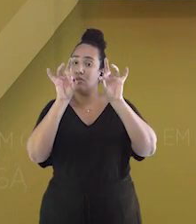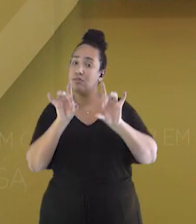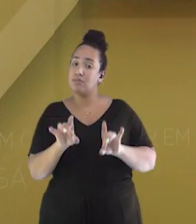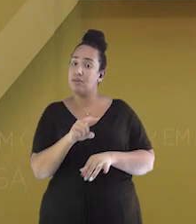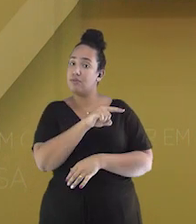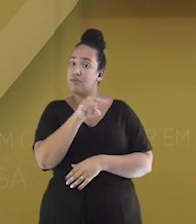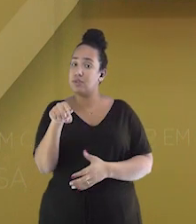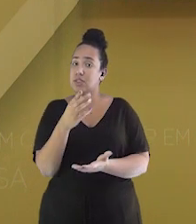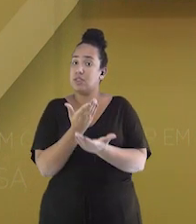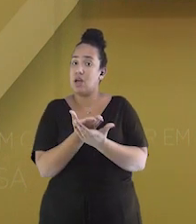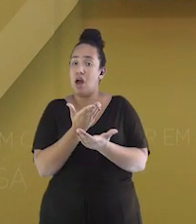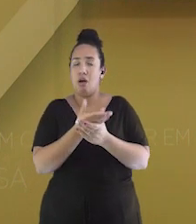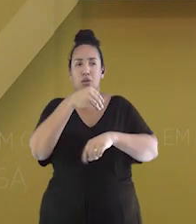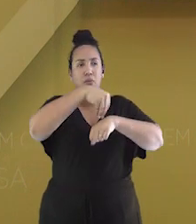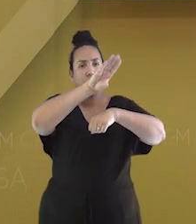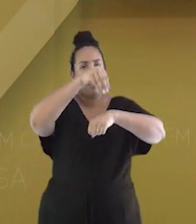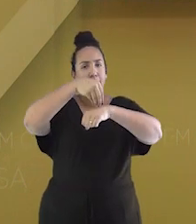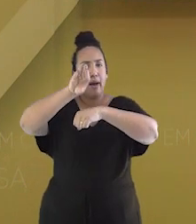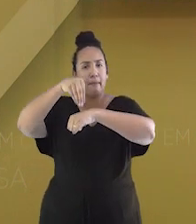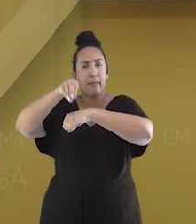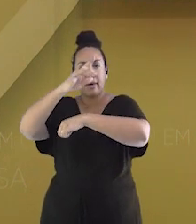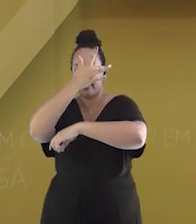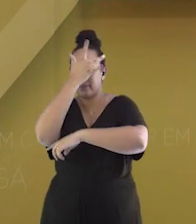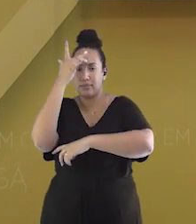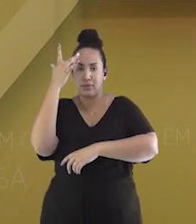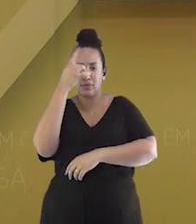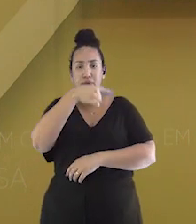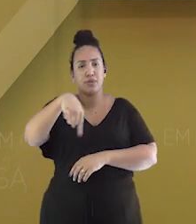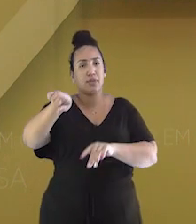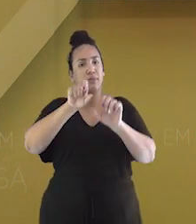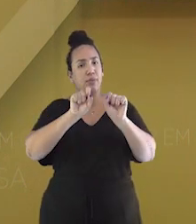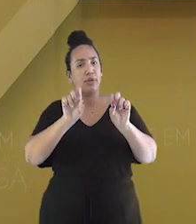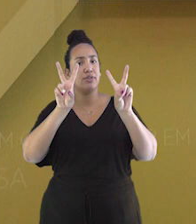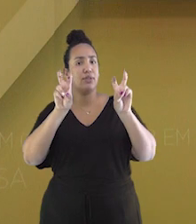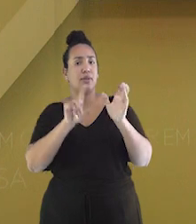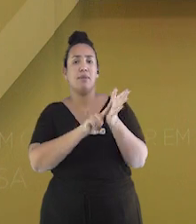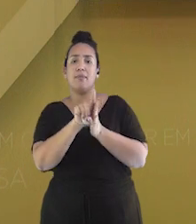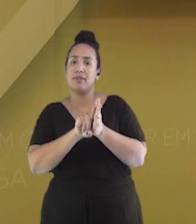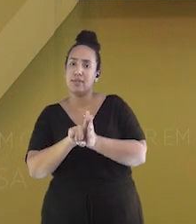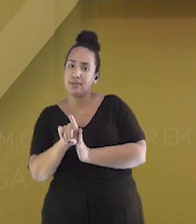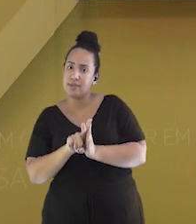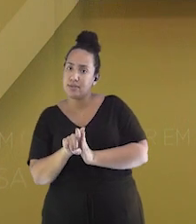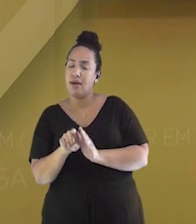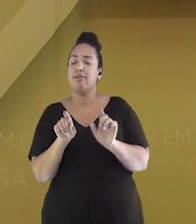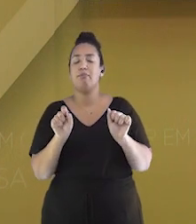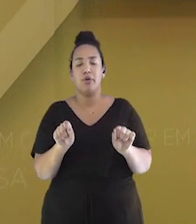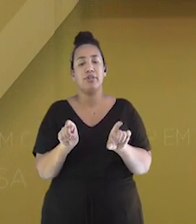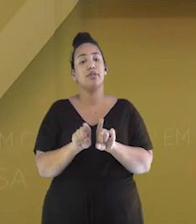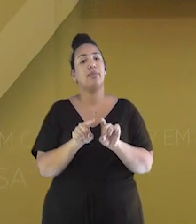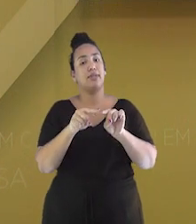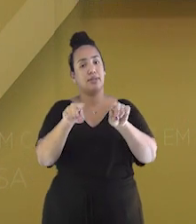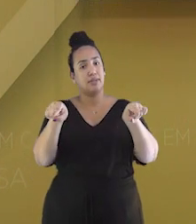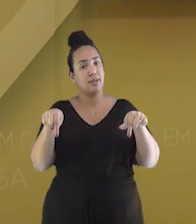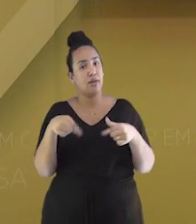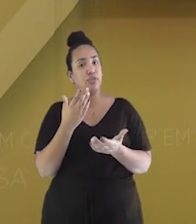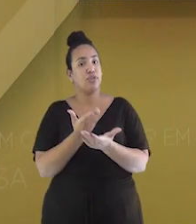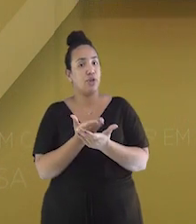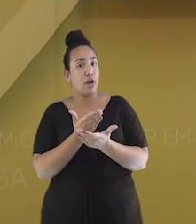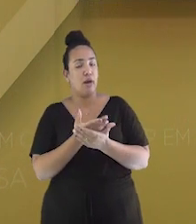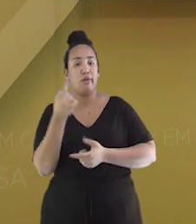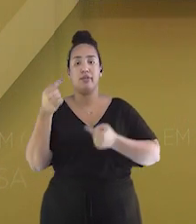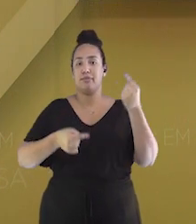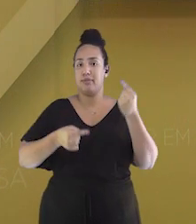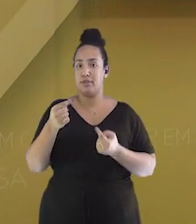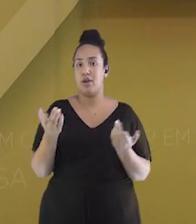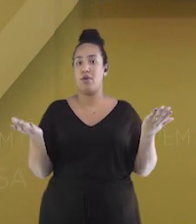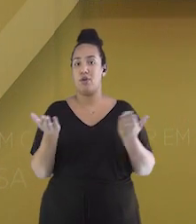essa aula com o máximo de pessoas que puder. Pesquise mais sobre o assunto, leve esse tema para a sala de aula, para a roda de amigos e vamos